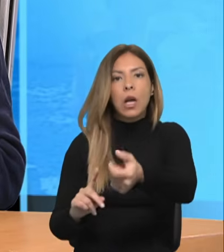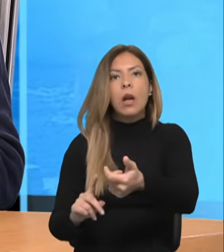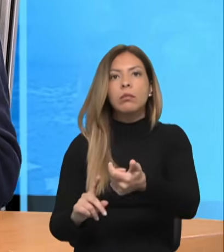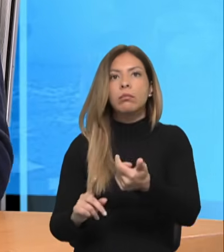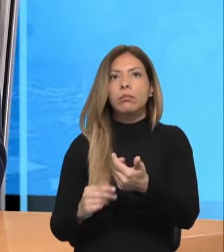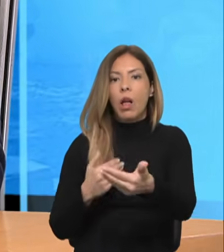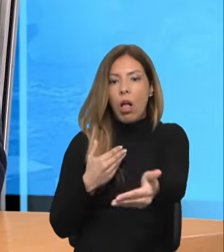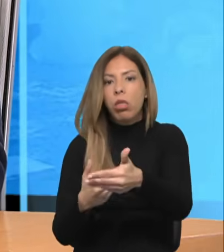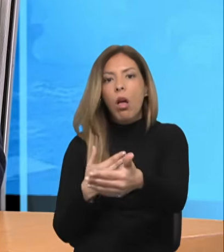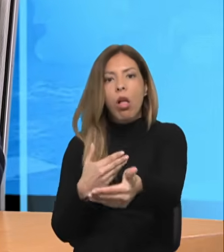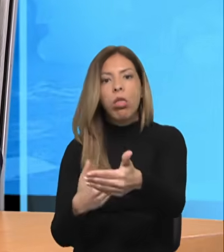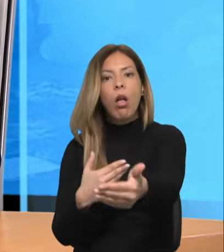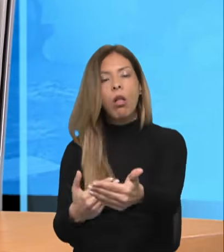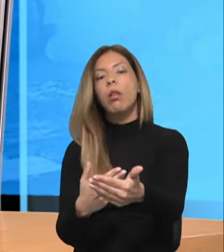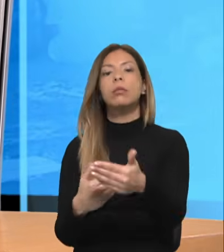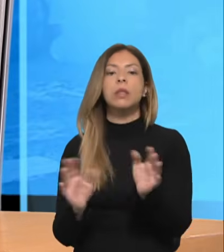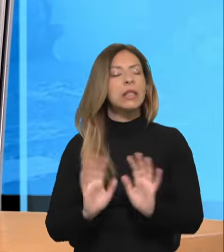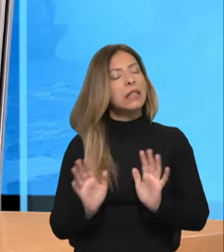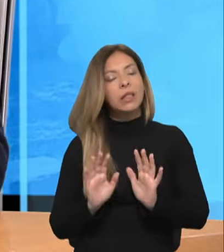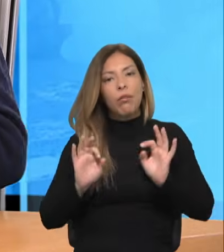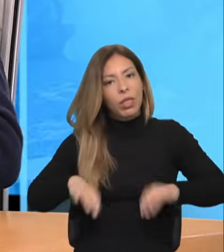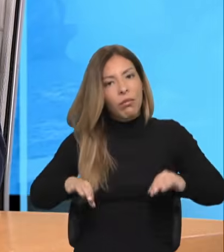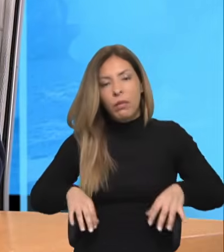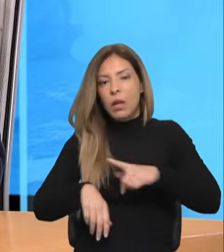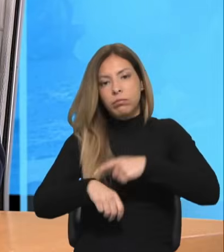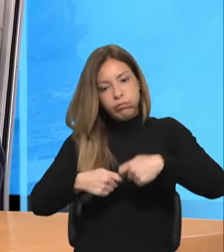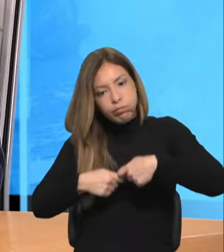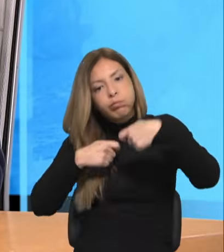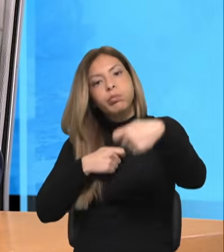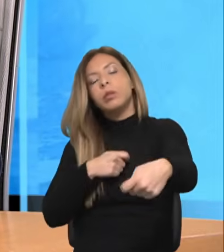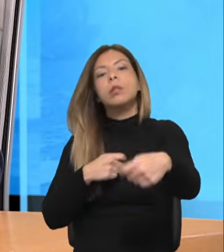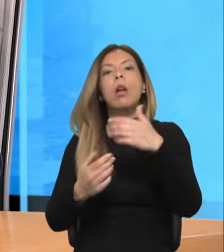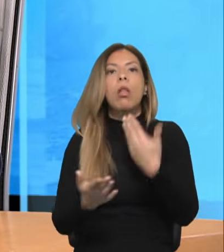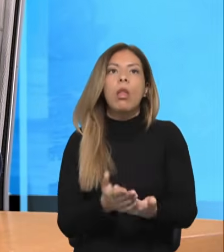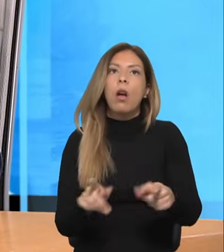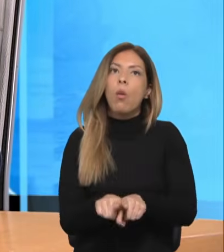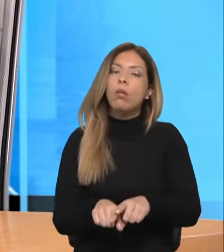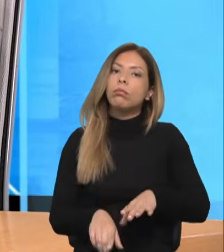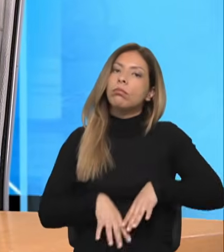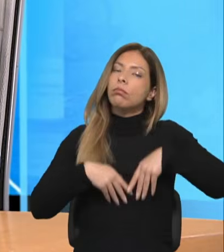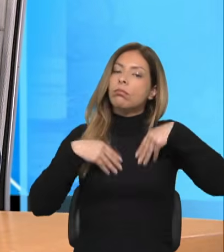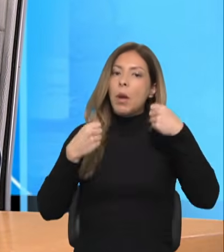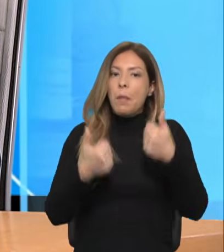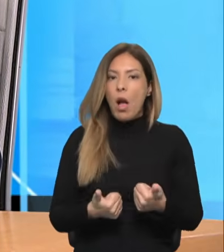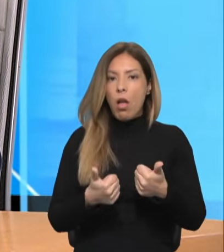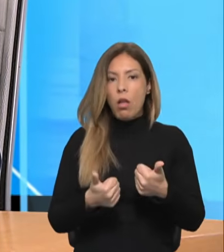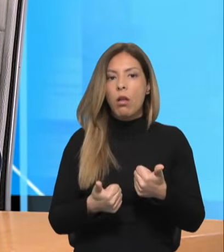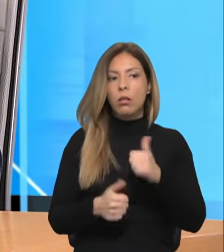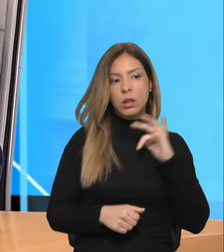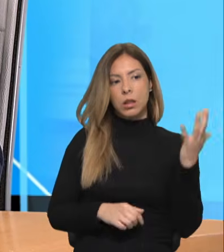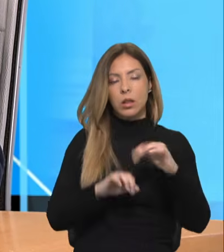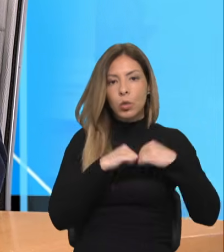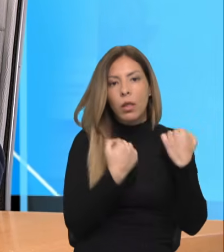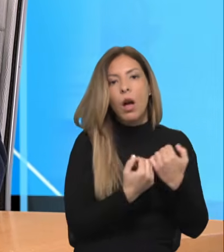curto, não é? Termine, dando aqui um balão de oxigênio, quer ao Governo, quer também